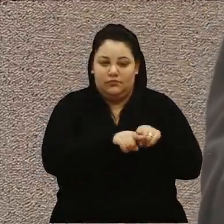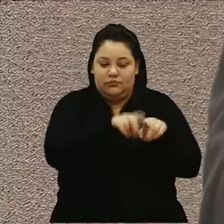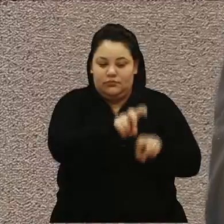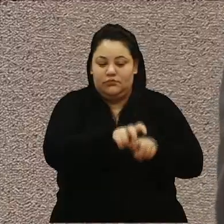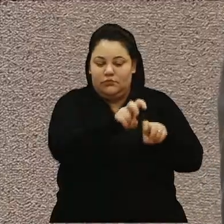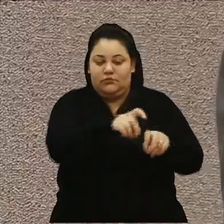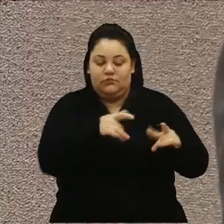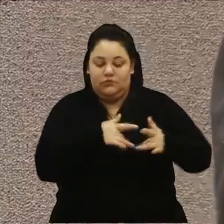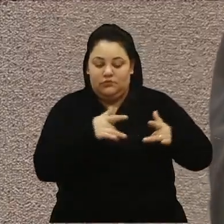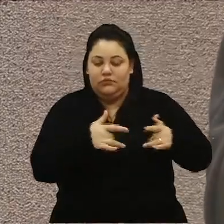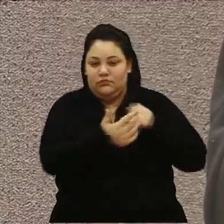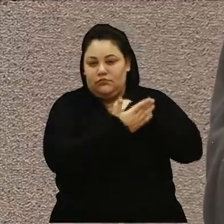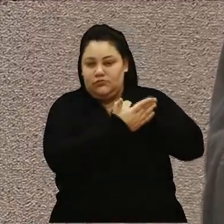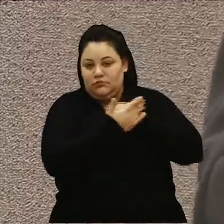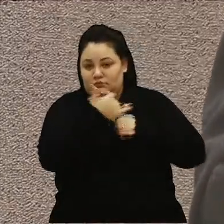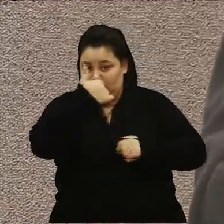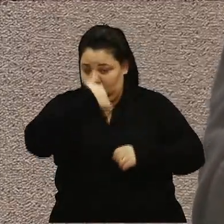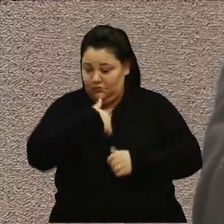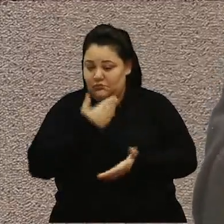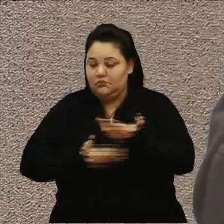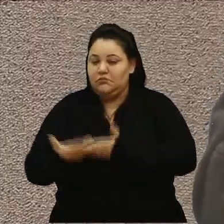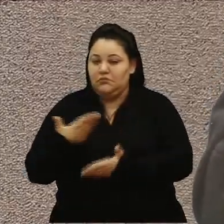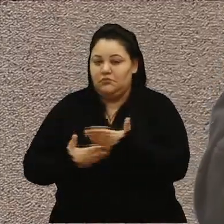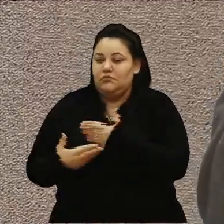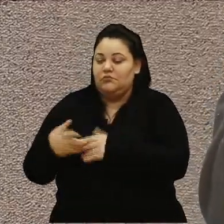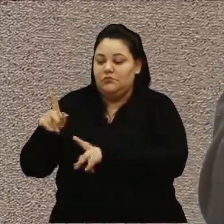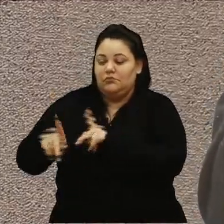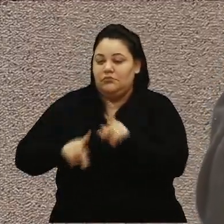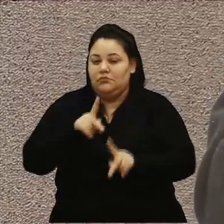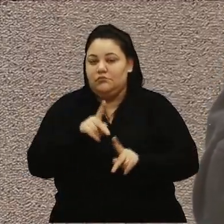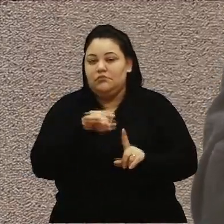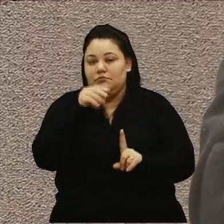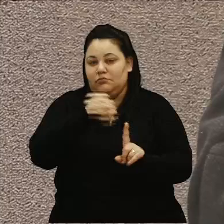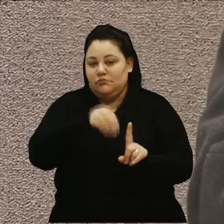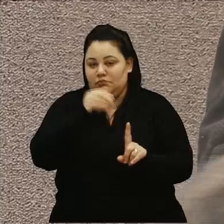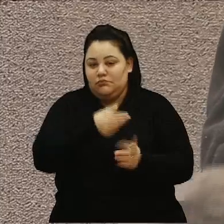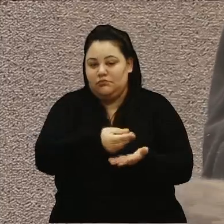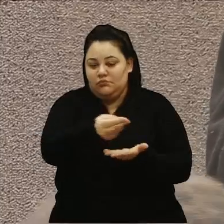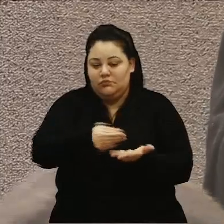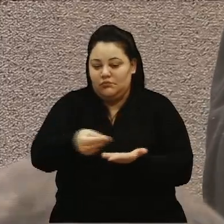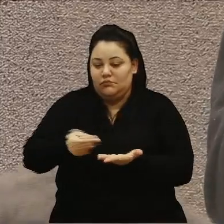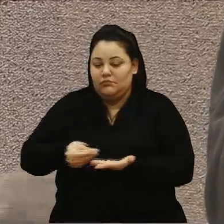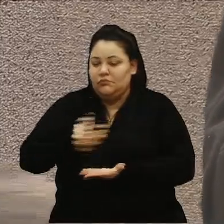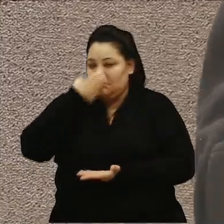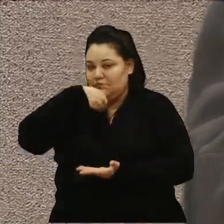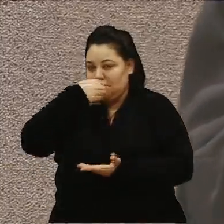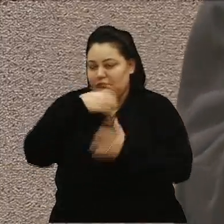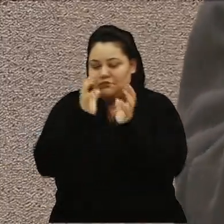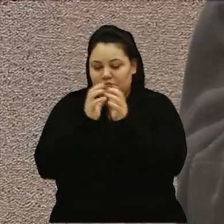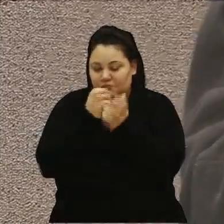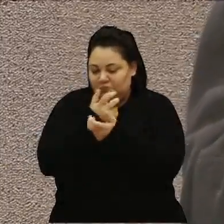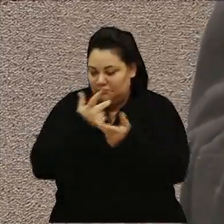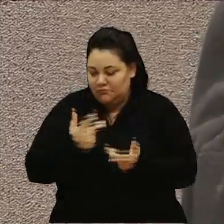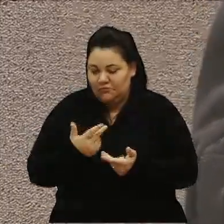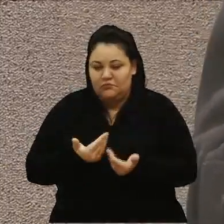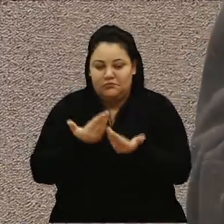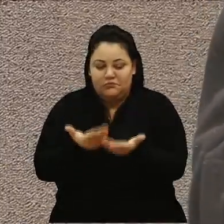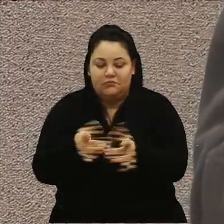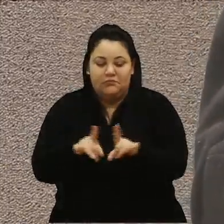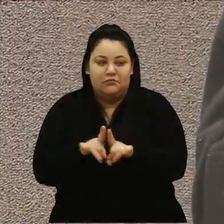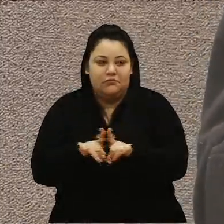esse vereador aqui no atendimento às pessoas mais carentes na distribuição de alimentos. Então, Lourenço, Karen,